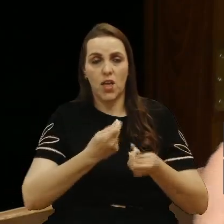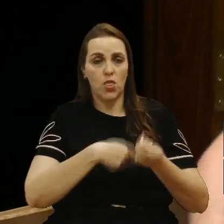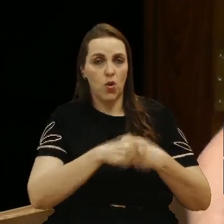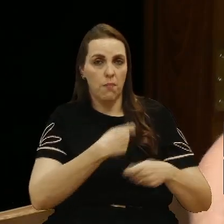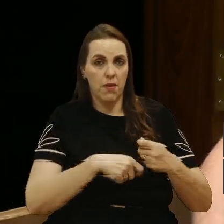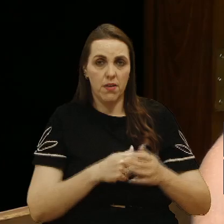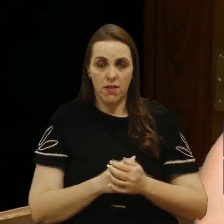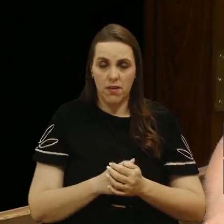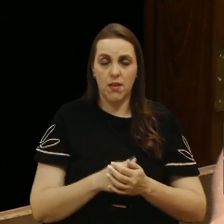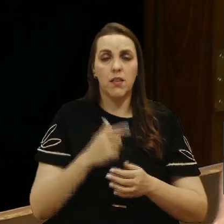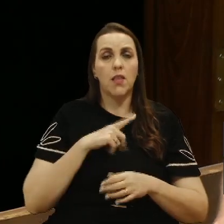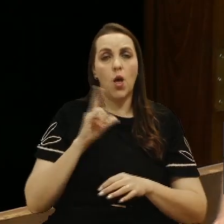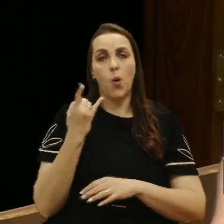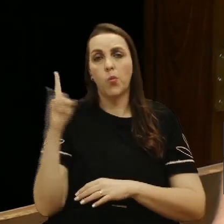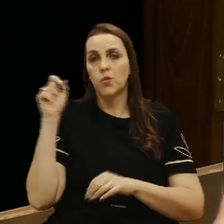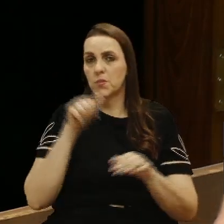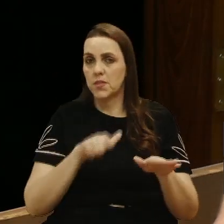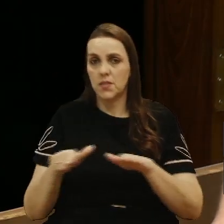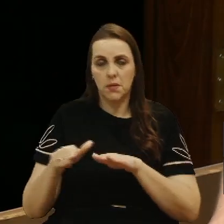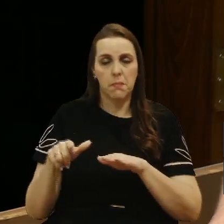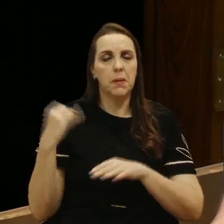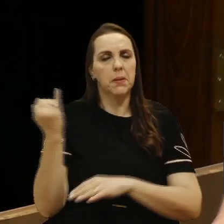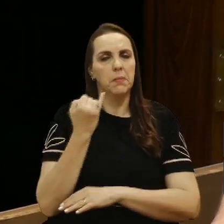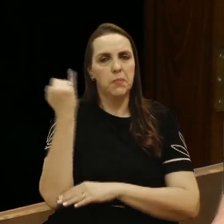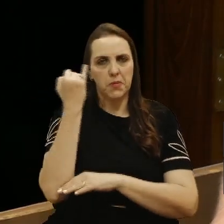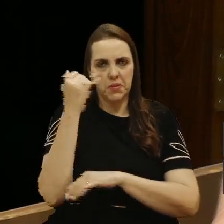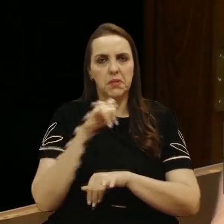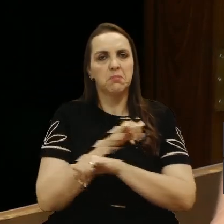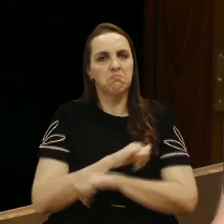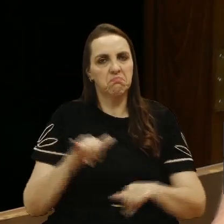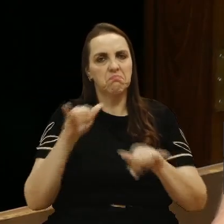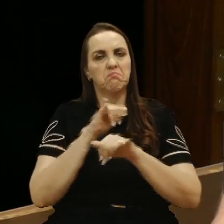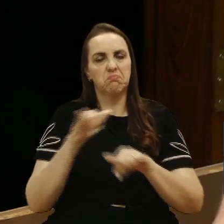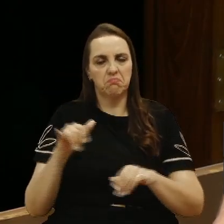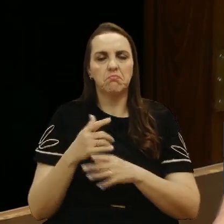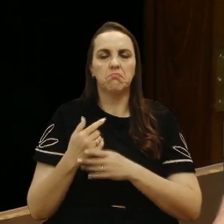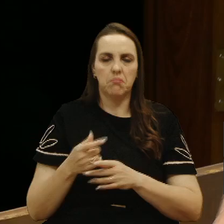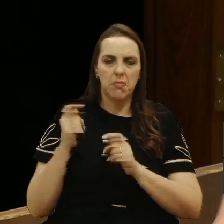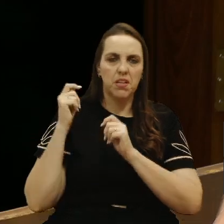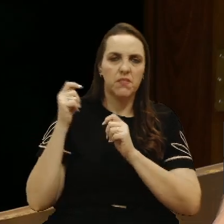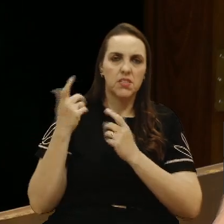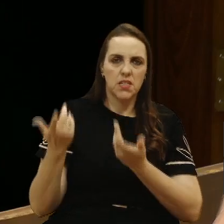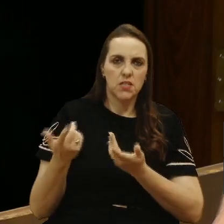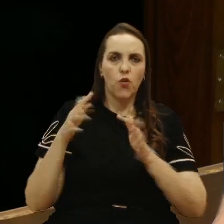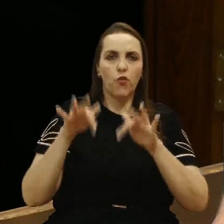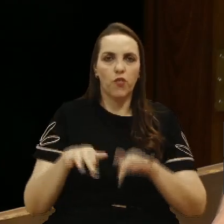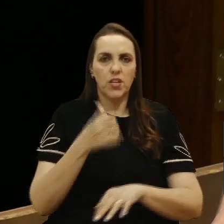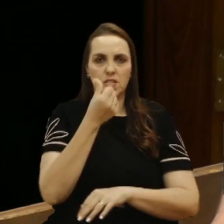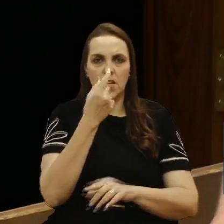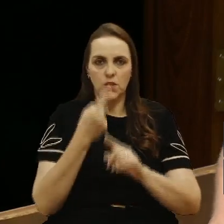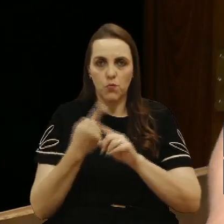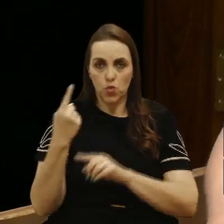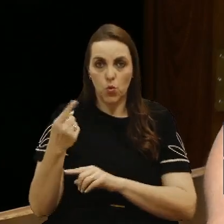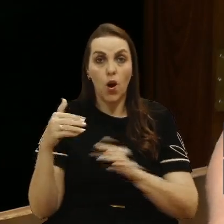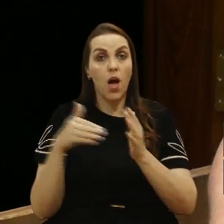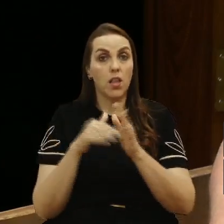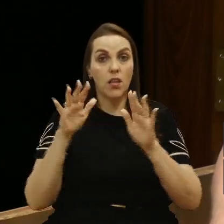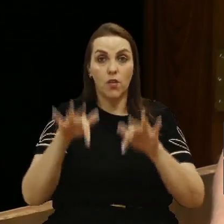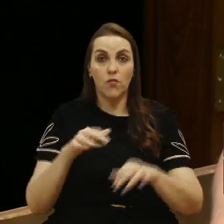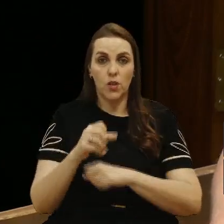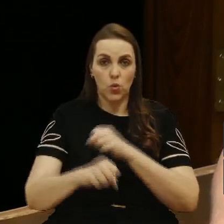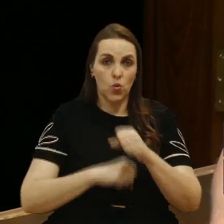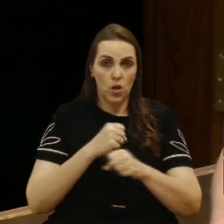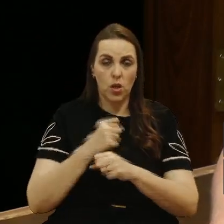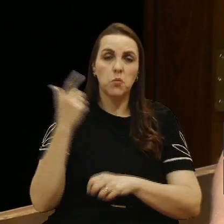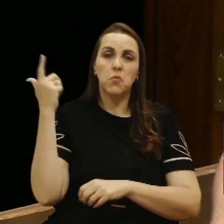que na última semana realizou uma importante manifestação pelo fim da escala 6x1, e tenho certeza, vereadora Andressa, até o final do ano vamos conseguir vencer